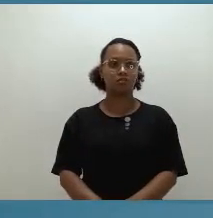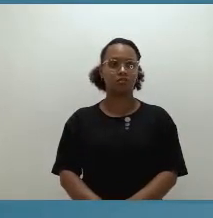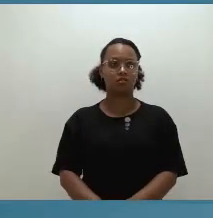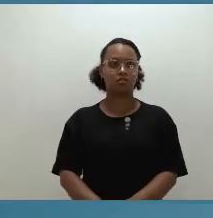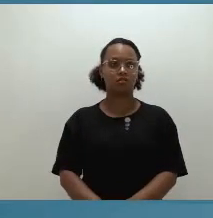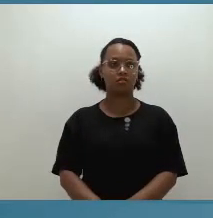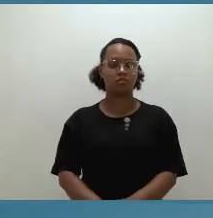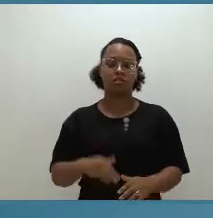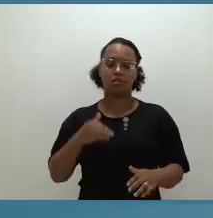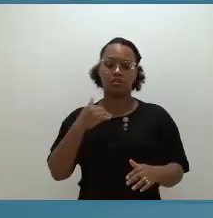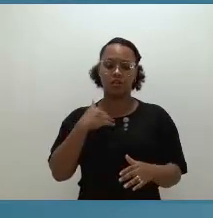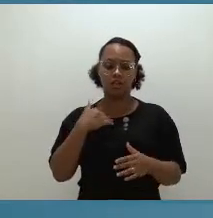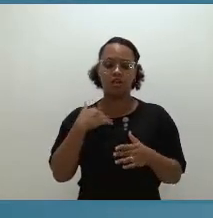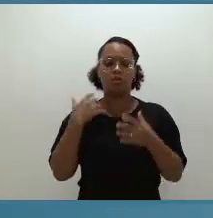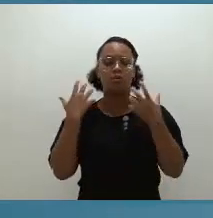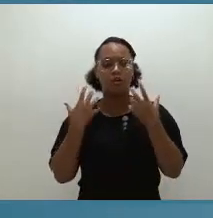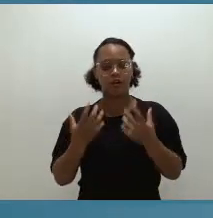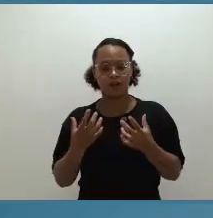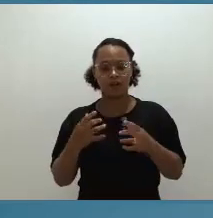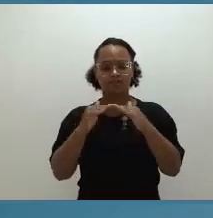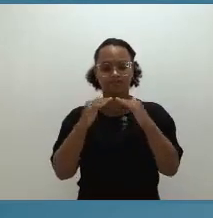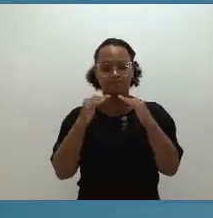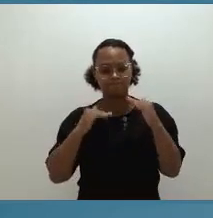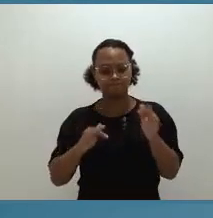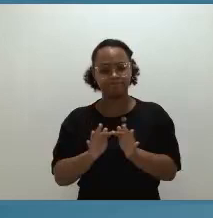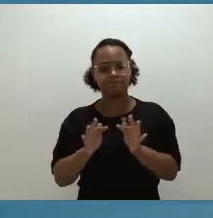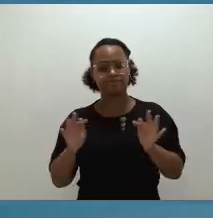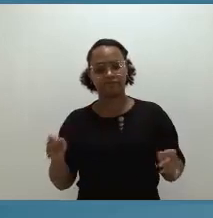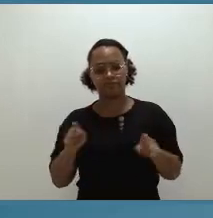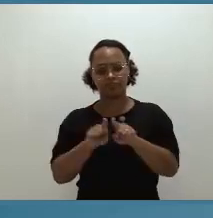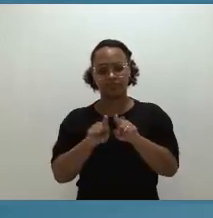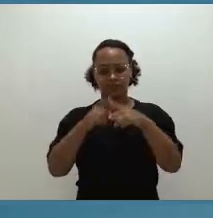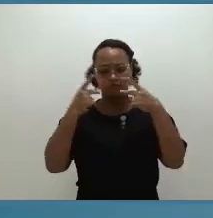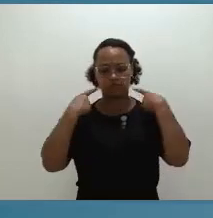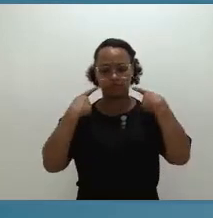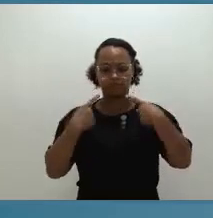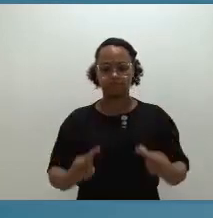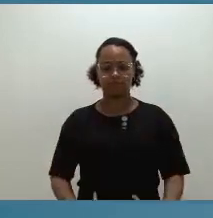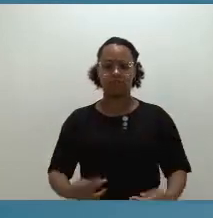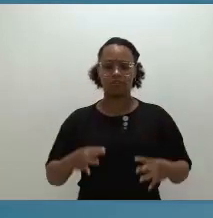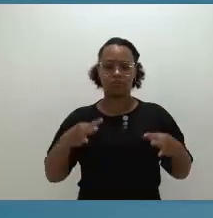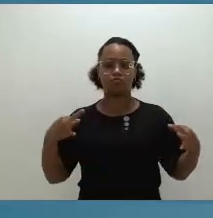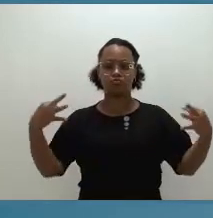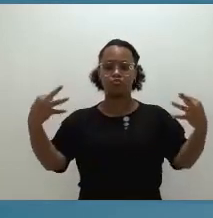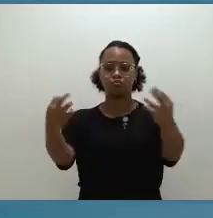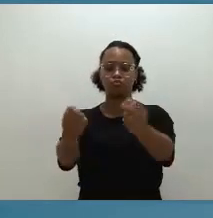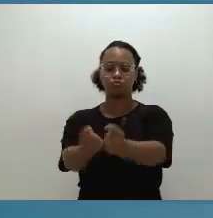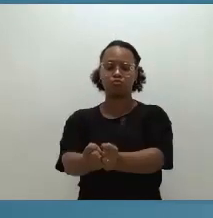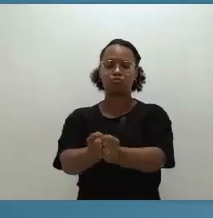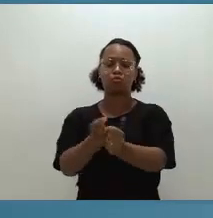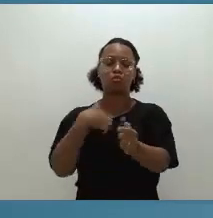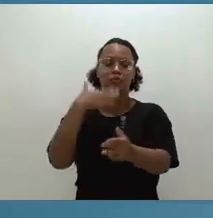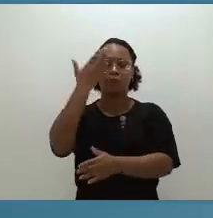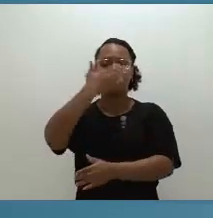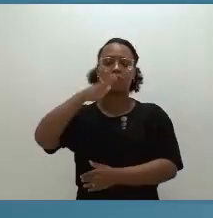a minha humildade, a minha humanidade, com todos, prometo a todos,